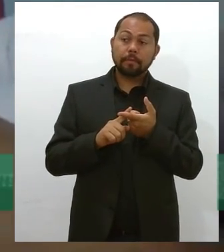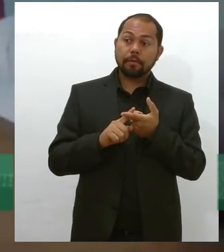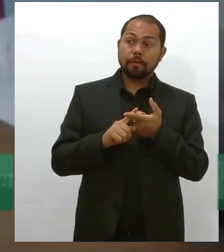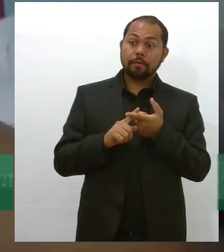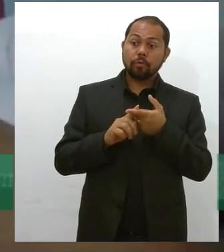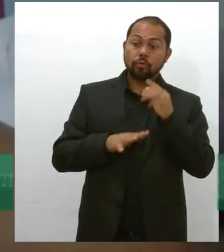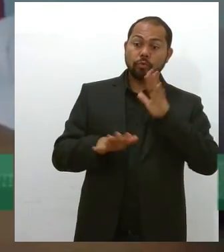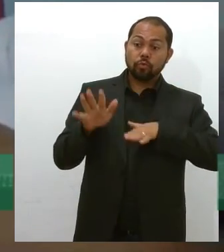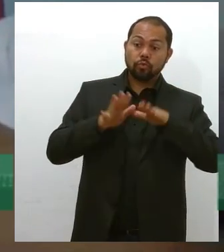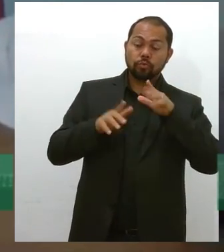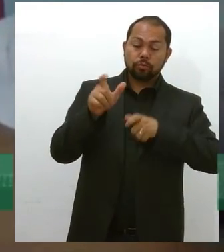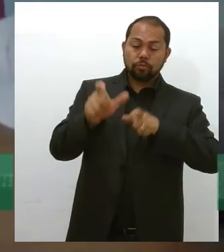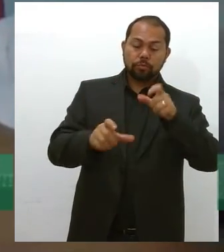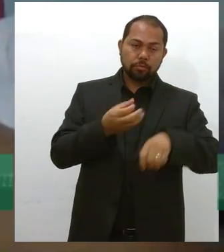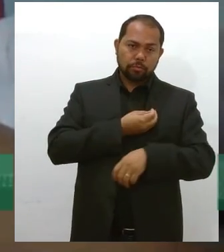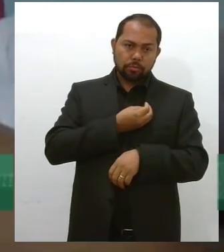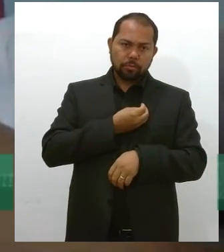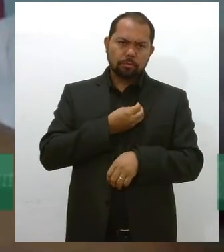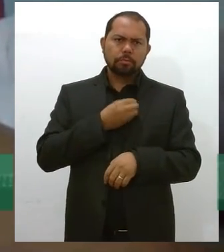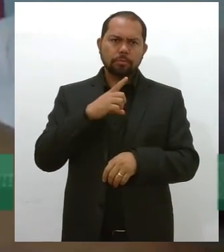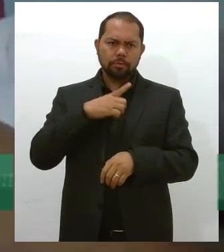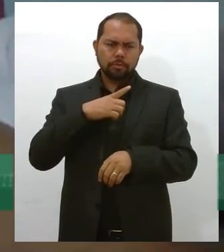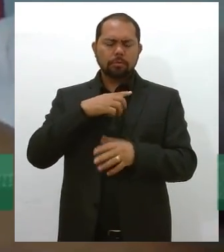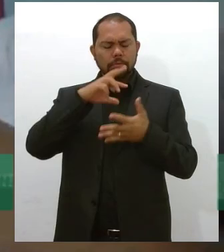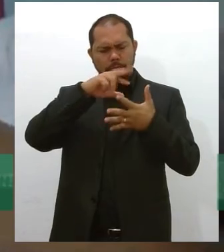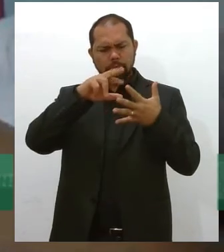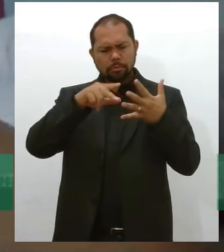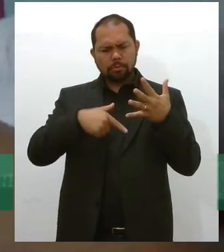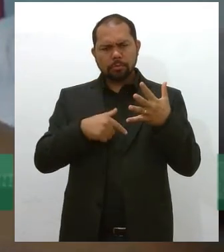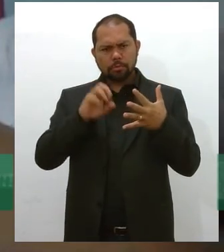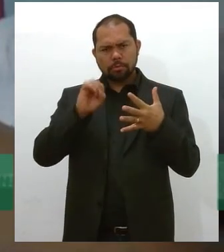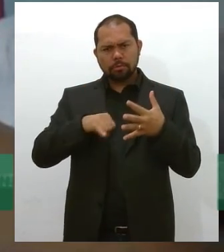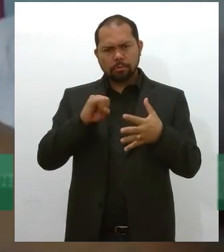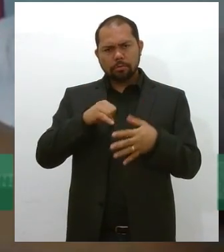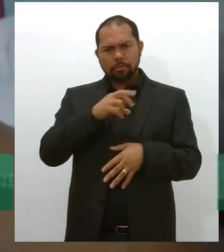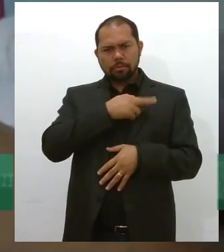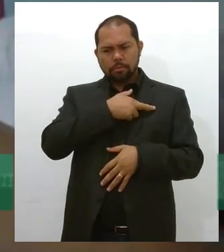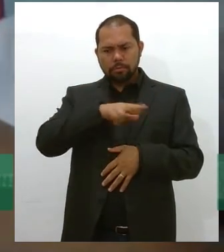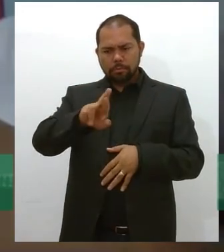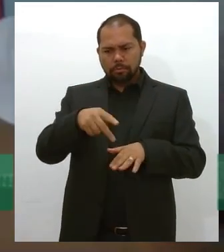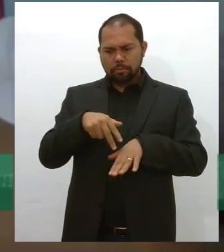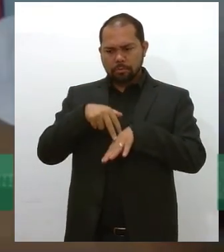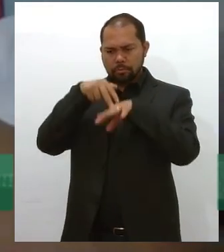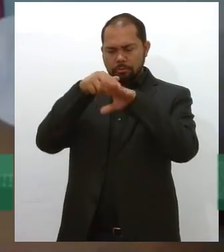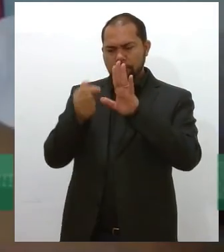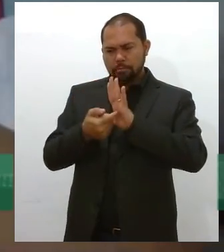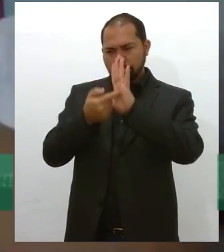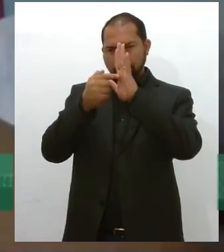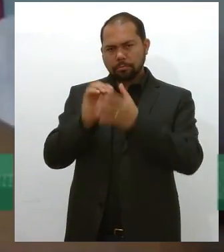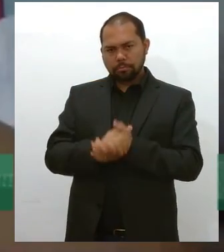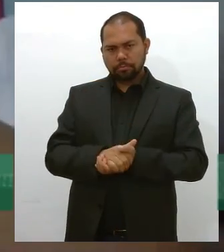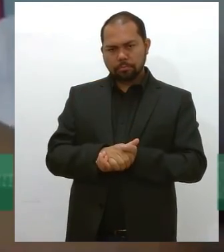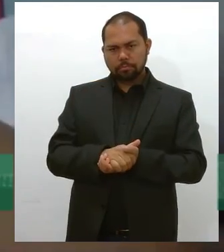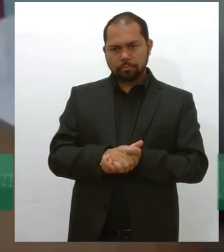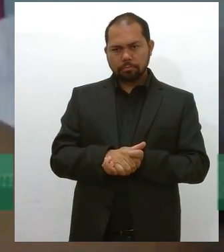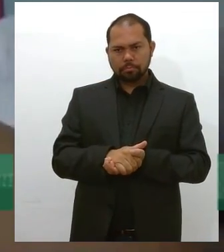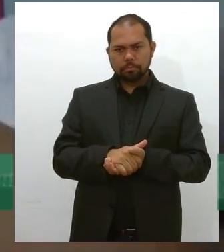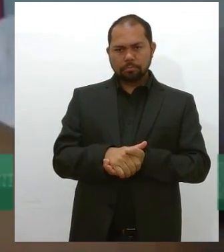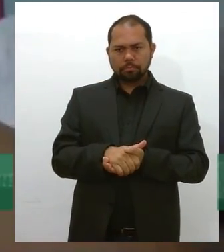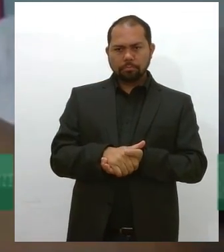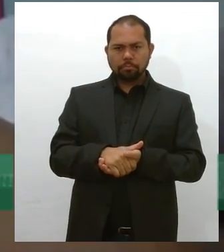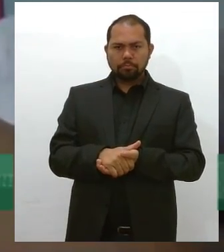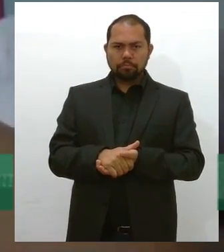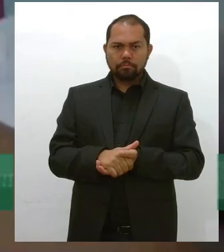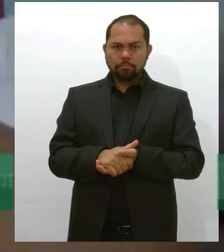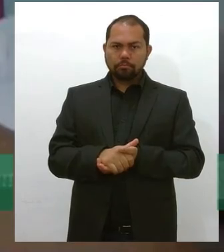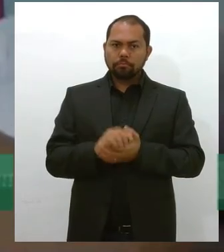uma multiplicidade, sim, de manifestações religiosas, né? Ainda que, obviamente, o catolicismo fosse o